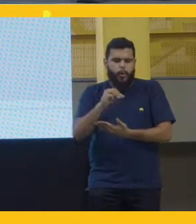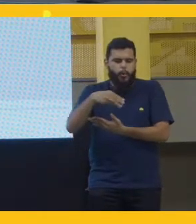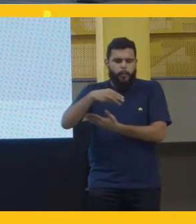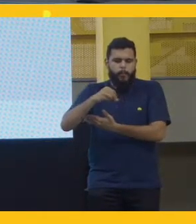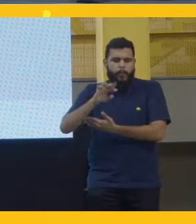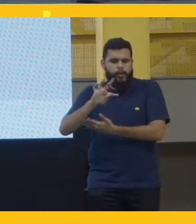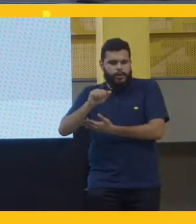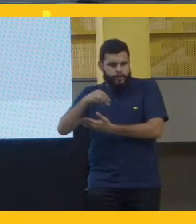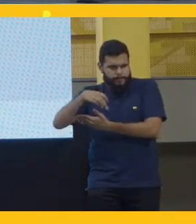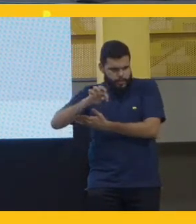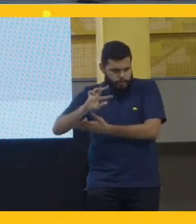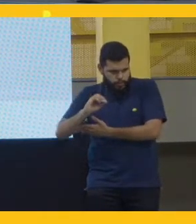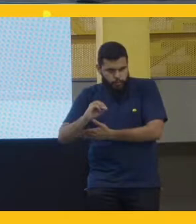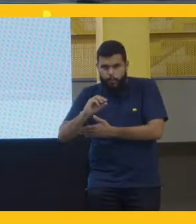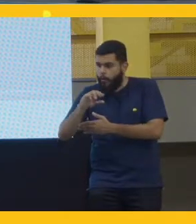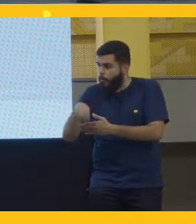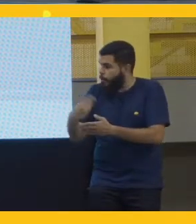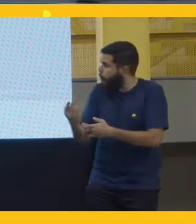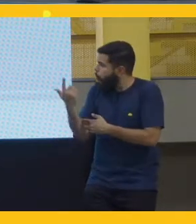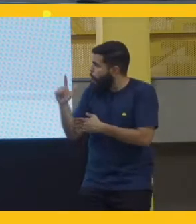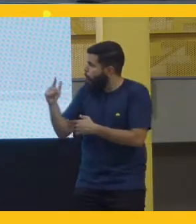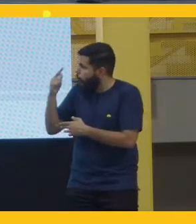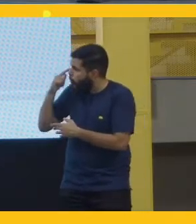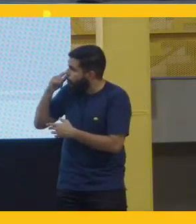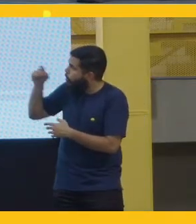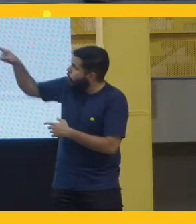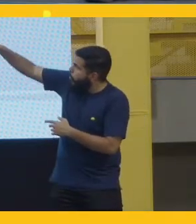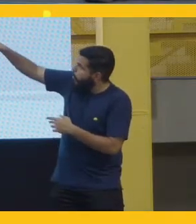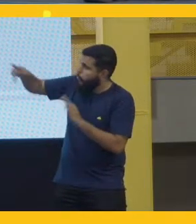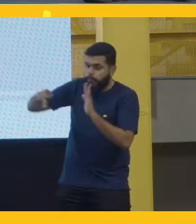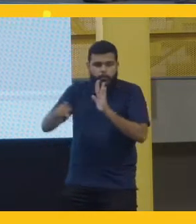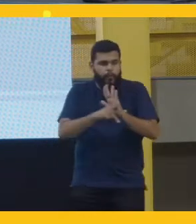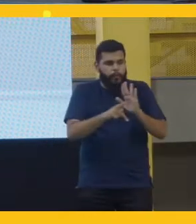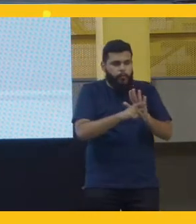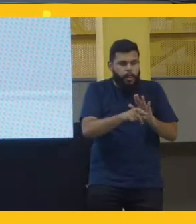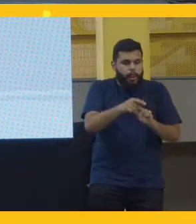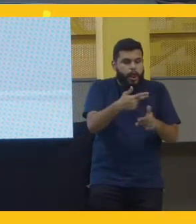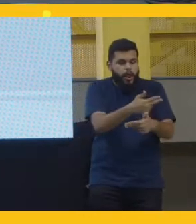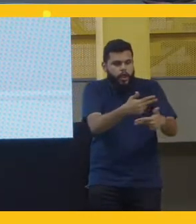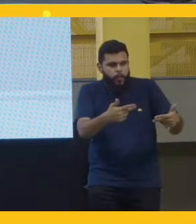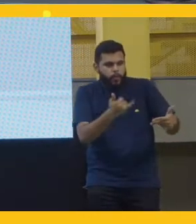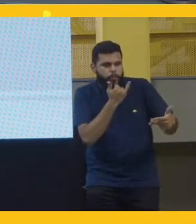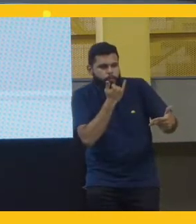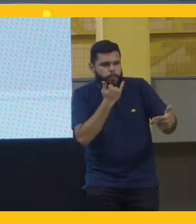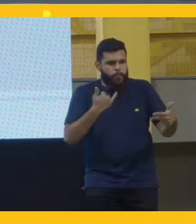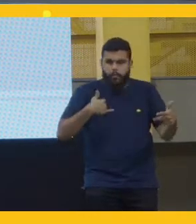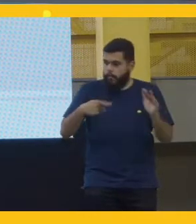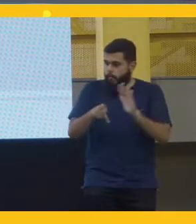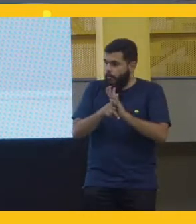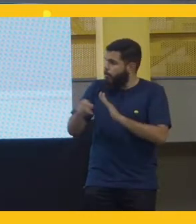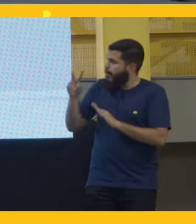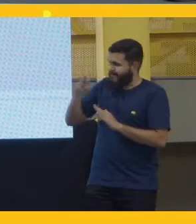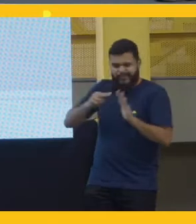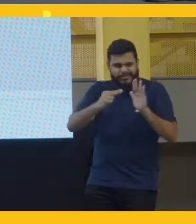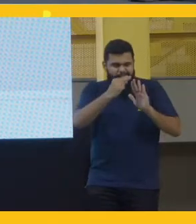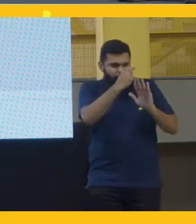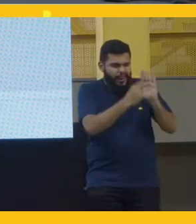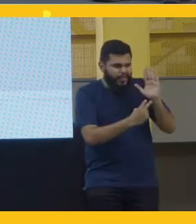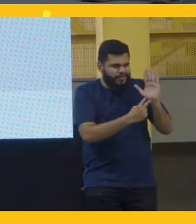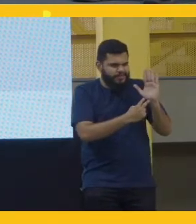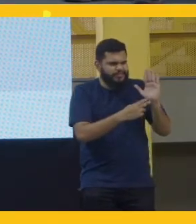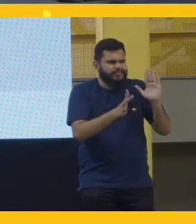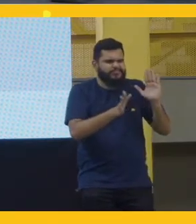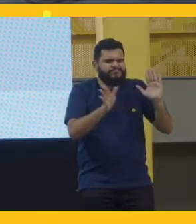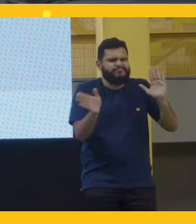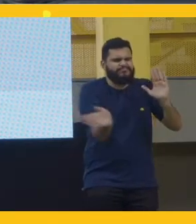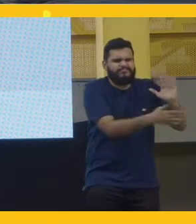ou assinatura espectral do objeto. E aí vem um gráfico desse jeito e na hora que você vê, você fala: próxima